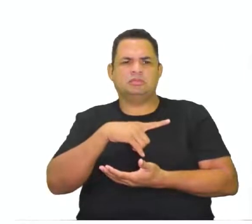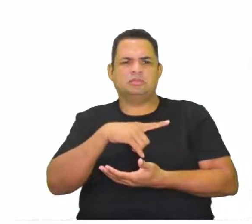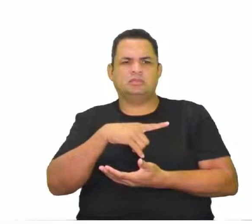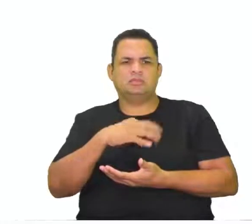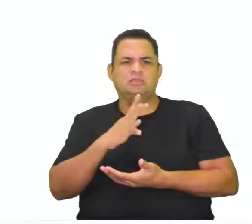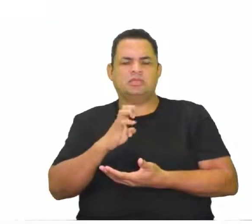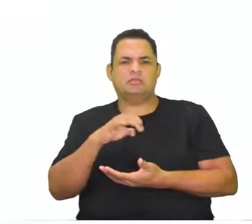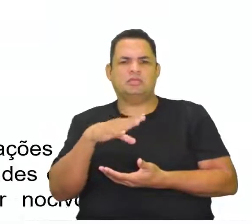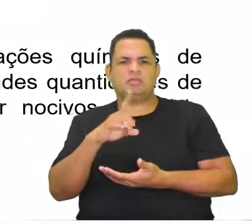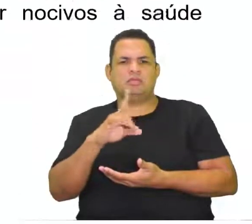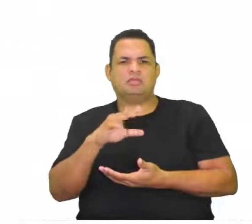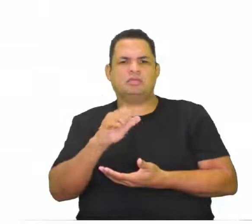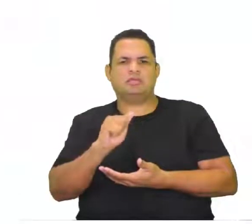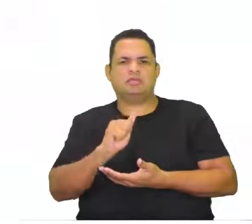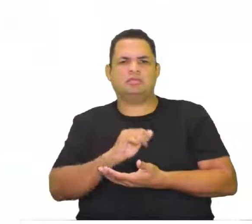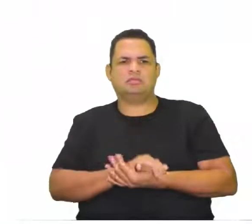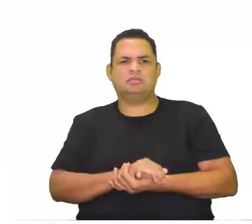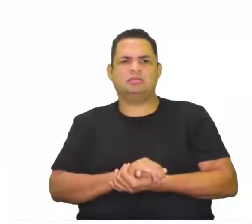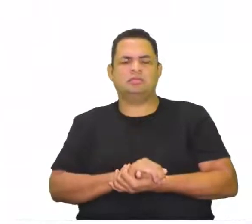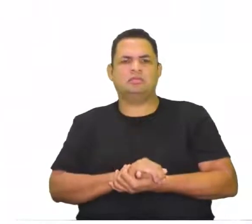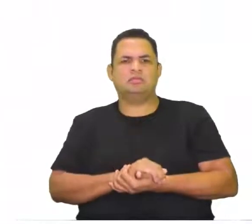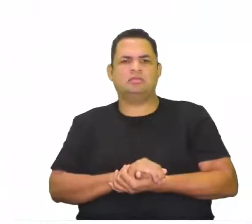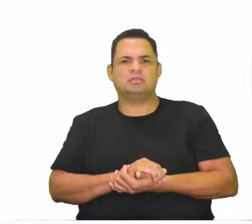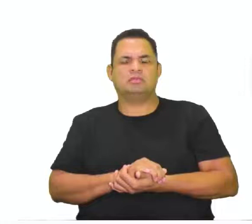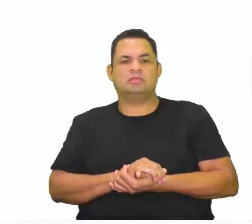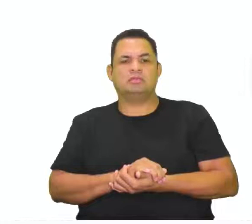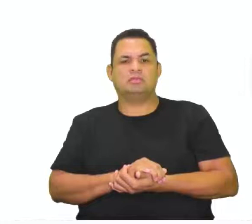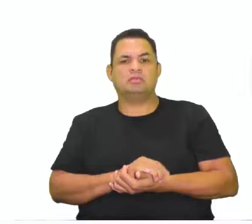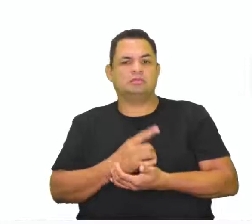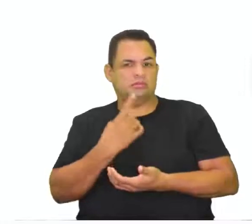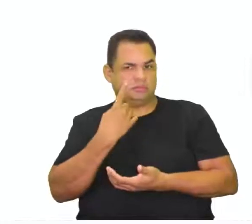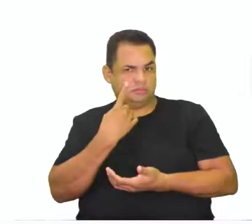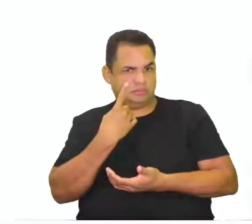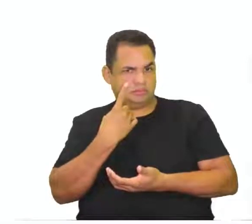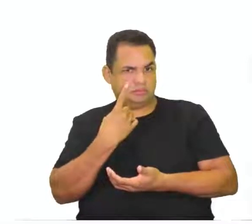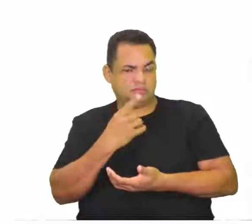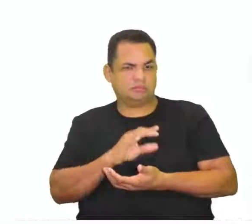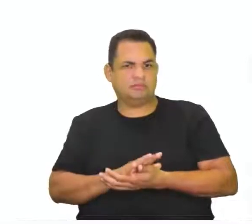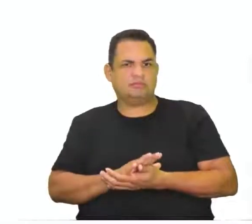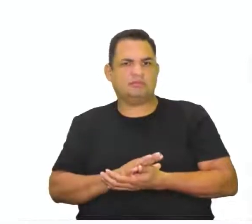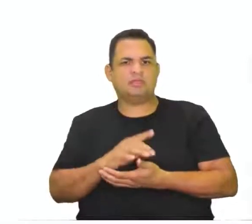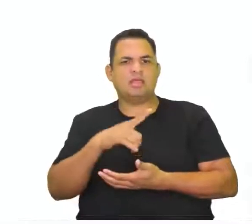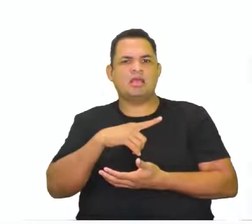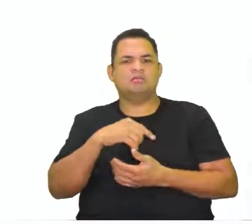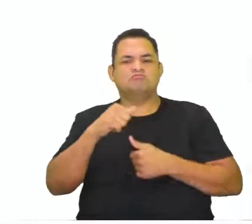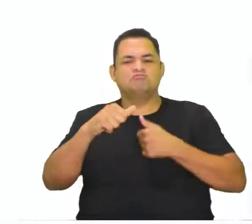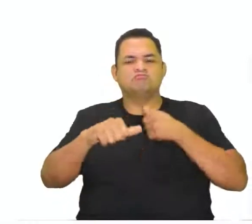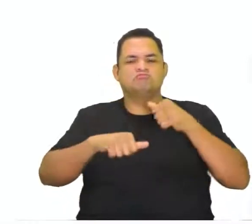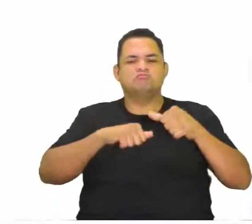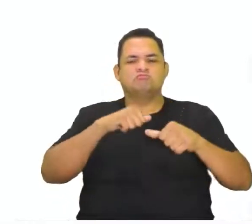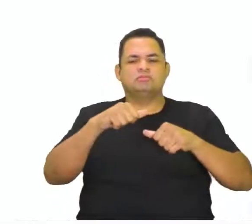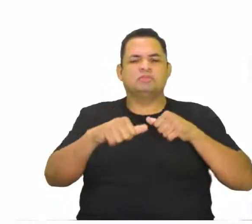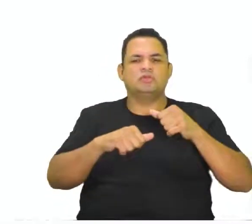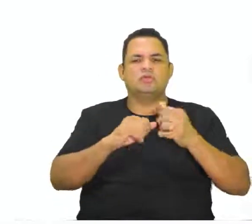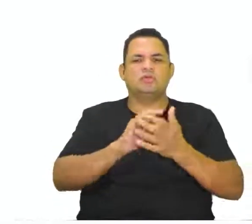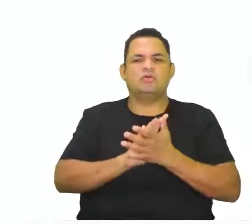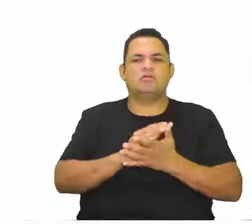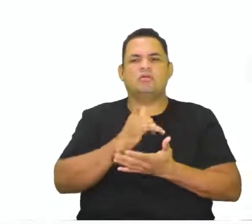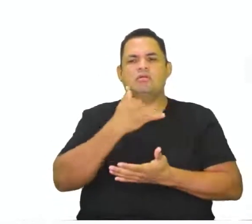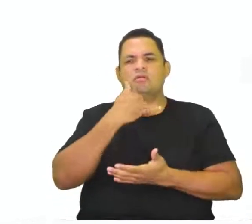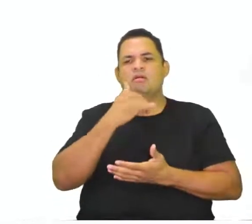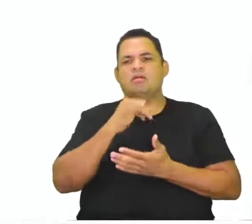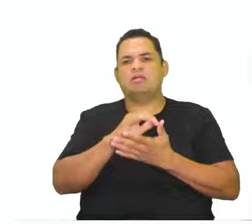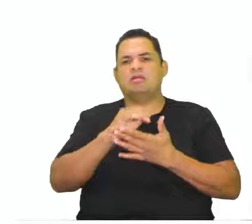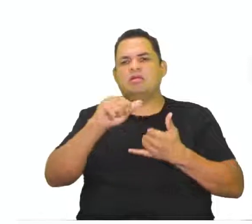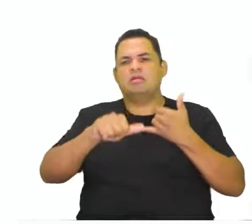termoelétricas. Aí, como a gente tem que observar? Elas geram energia a partir das reações químicas